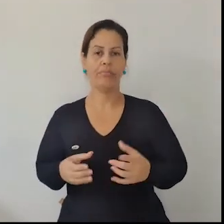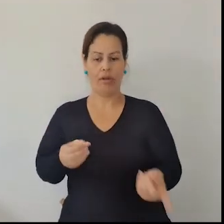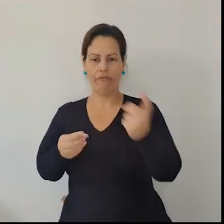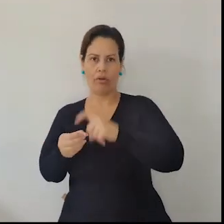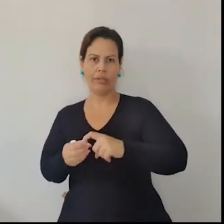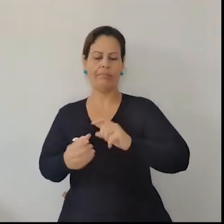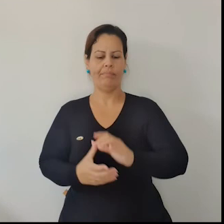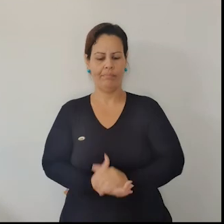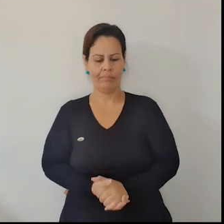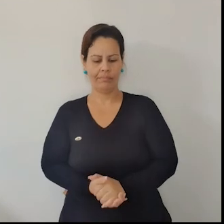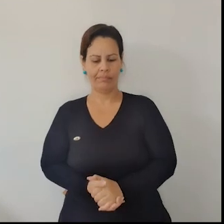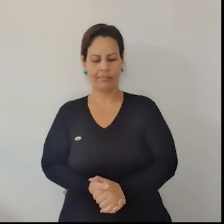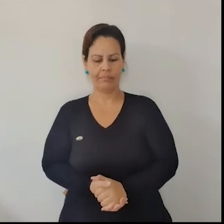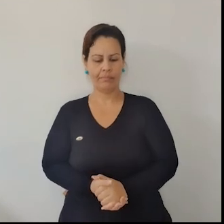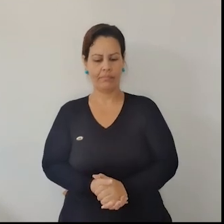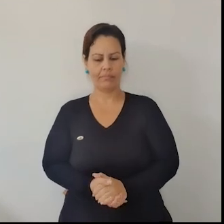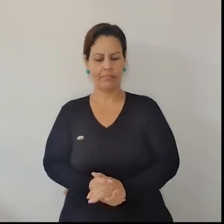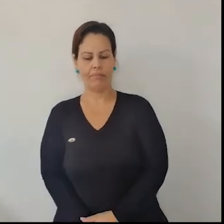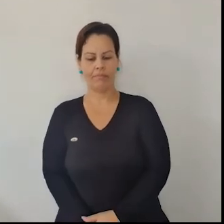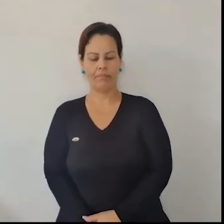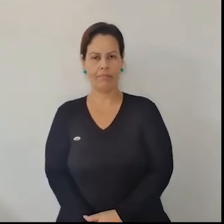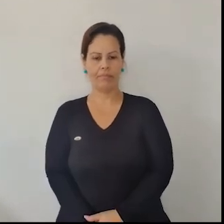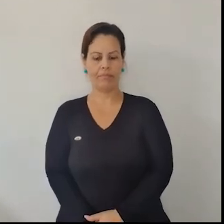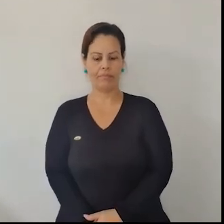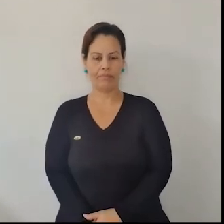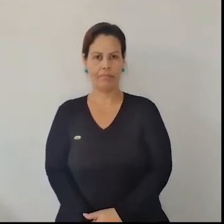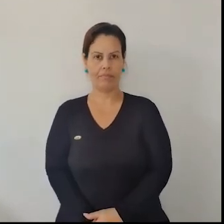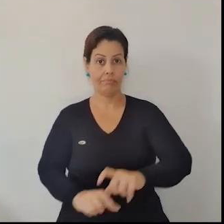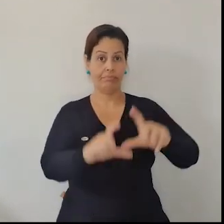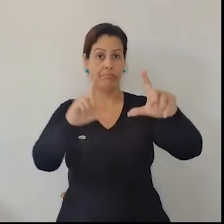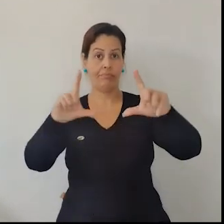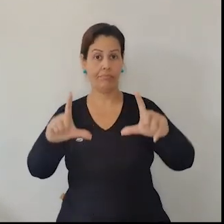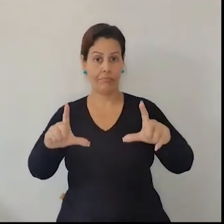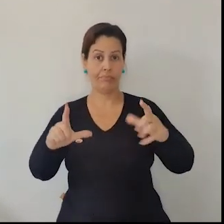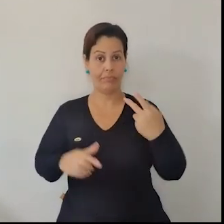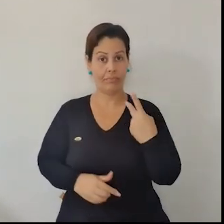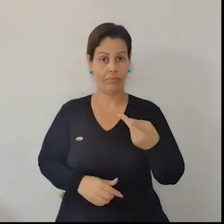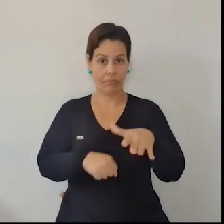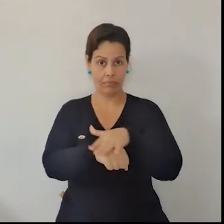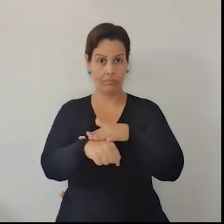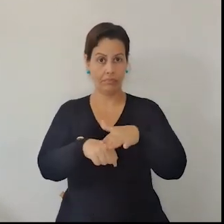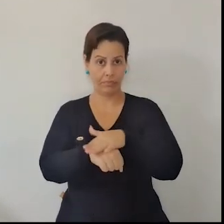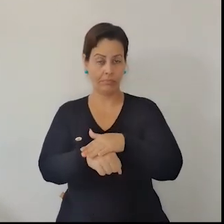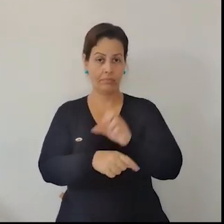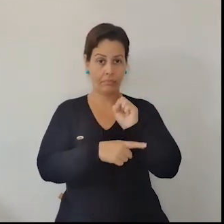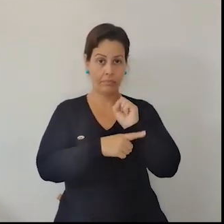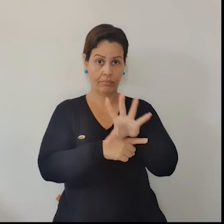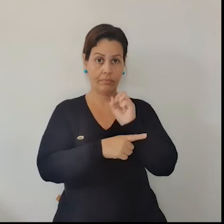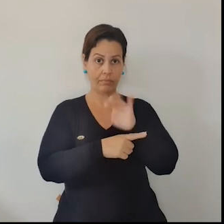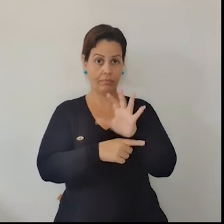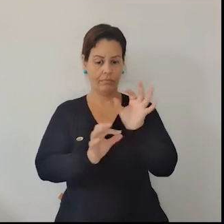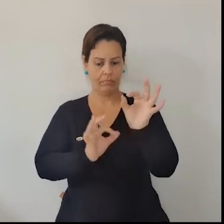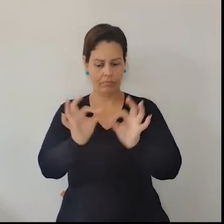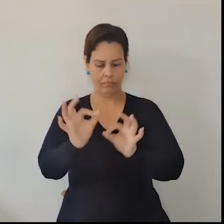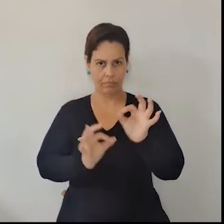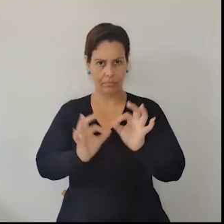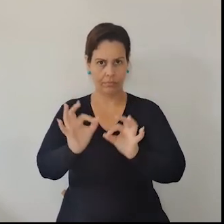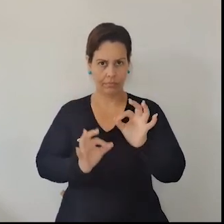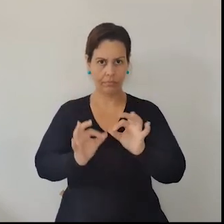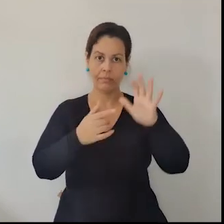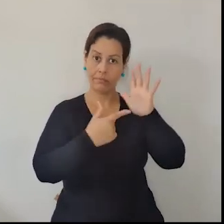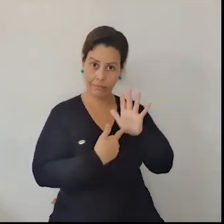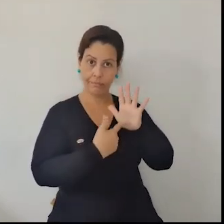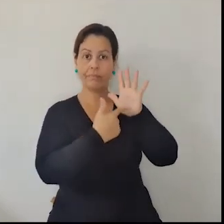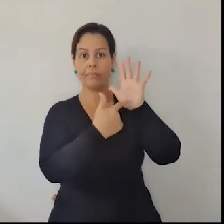Vamos retornar aqui na tela para eu poder conversar um pouco com vocês. Esses slides, eles foram preparados